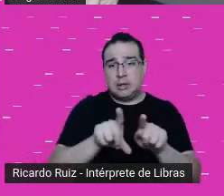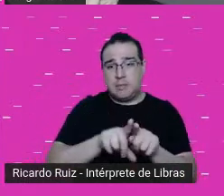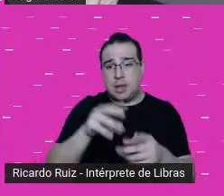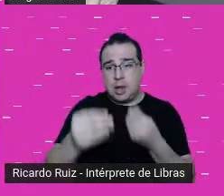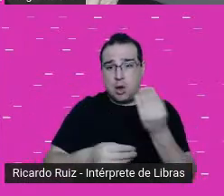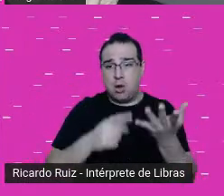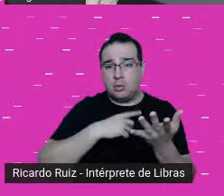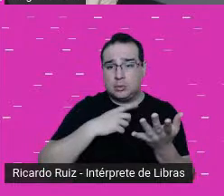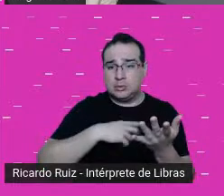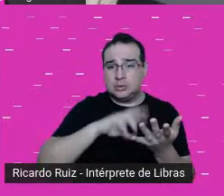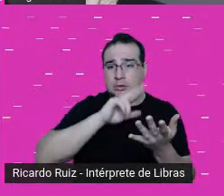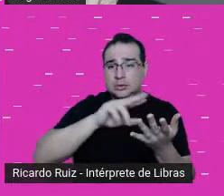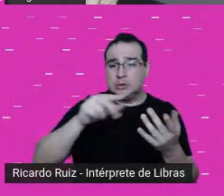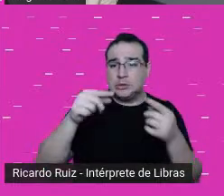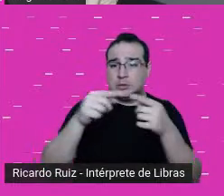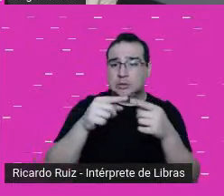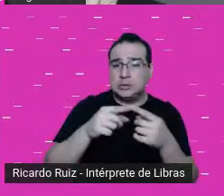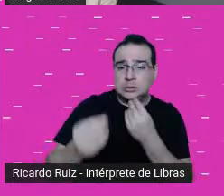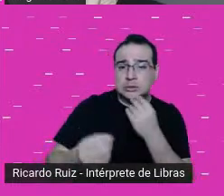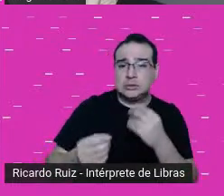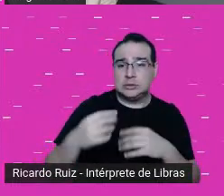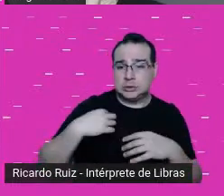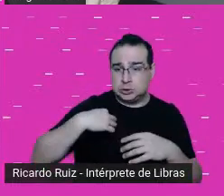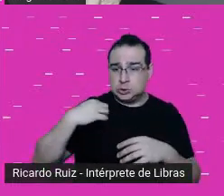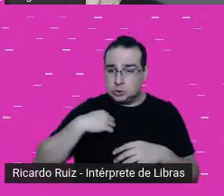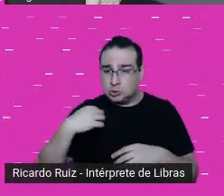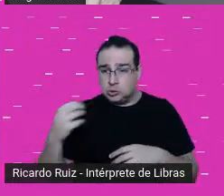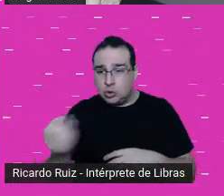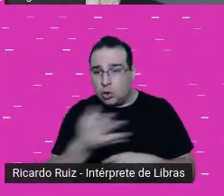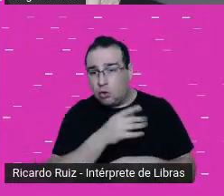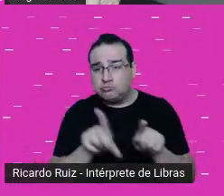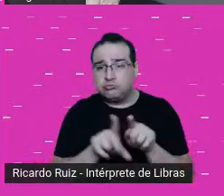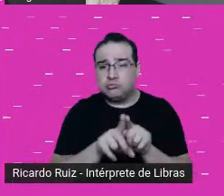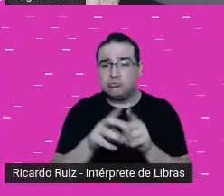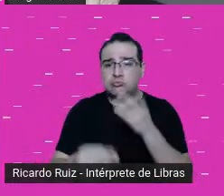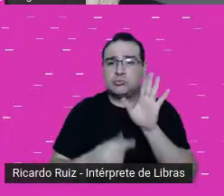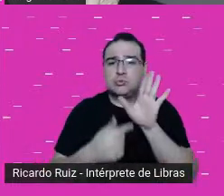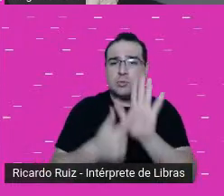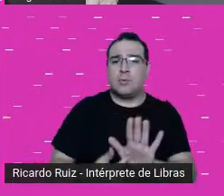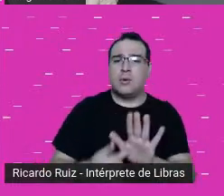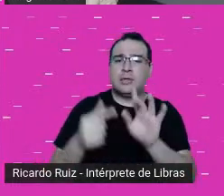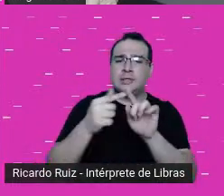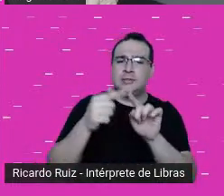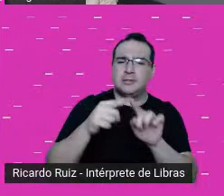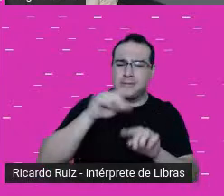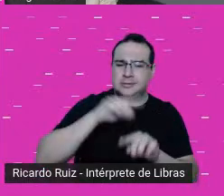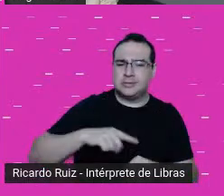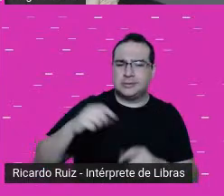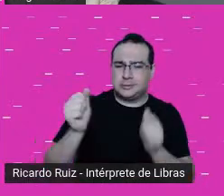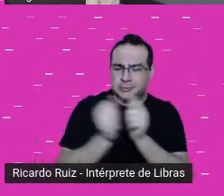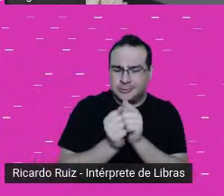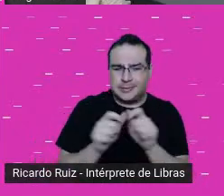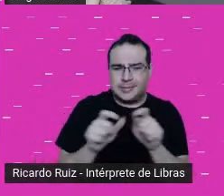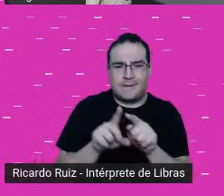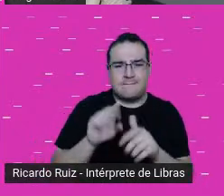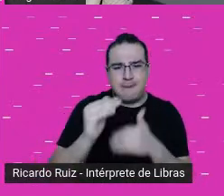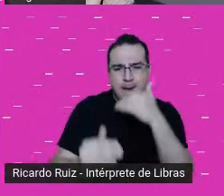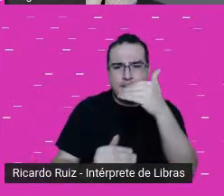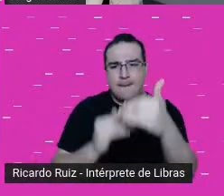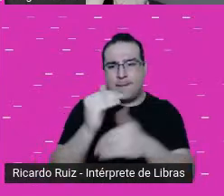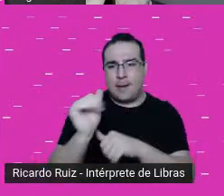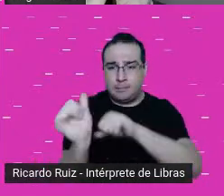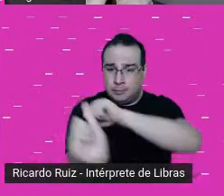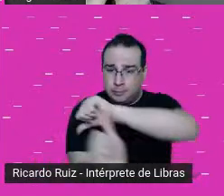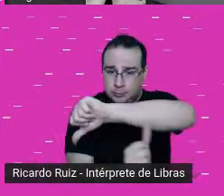com um tecido novo, misturado com aquele tecido que tinha ali. E assim foi sendo construído